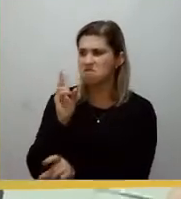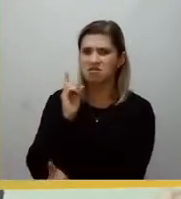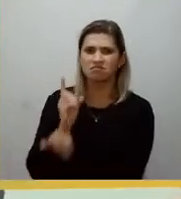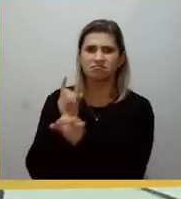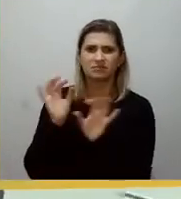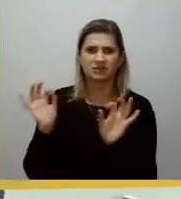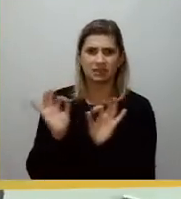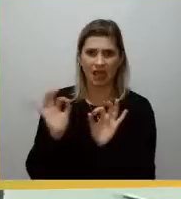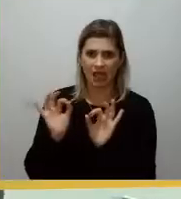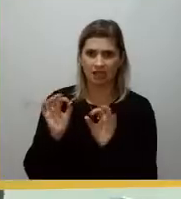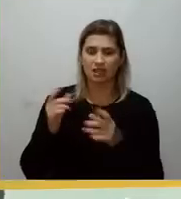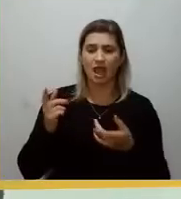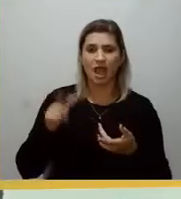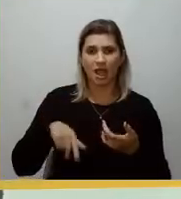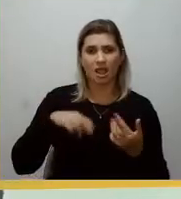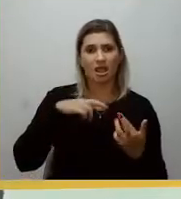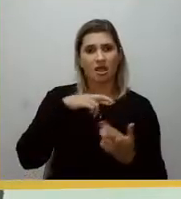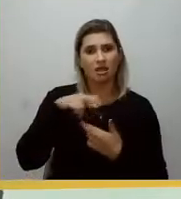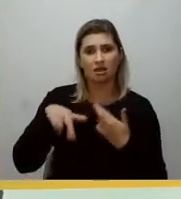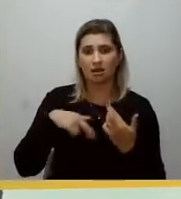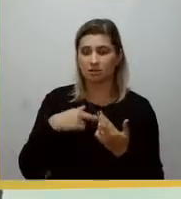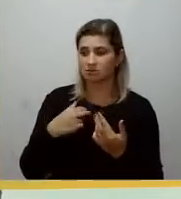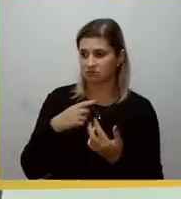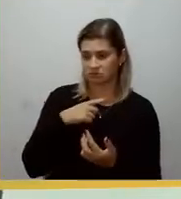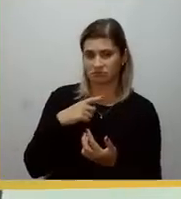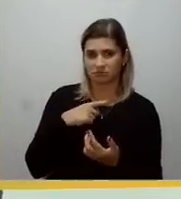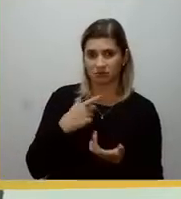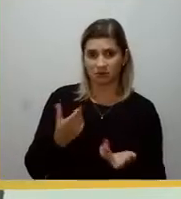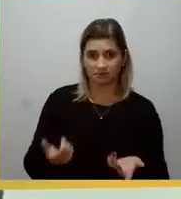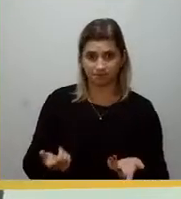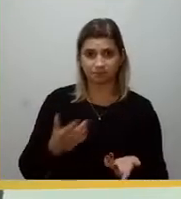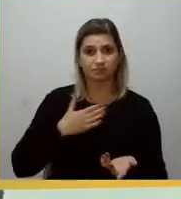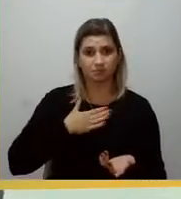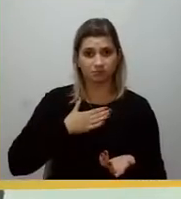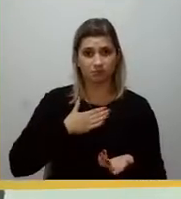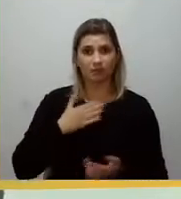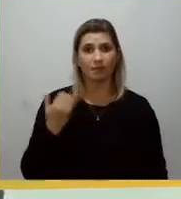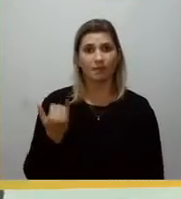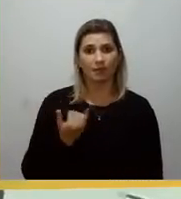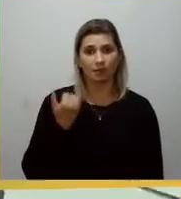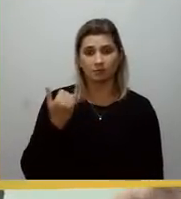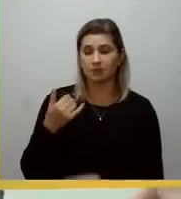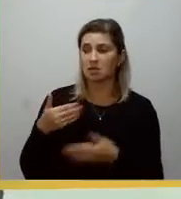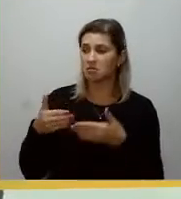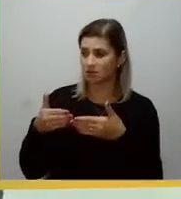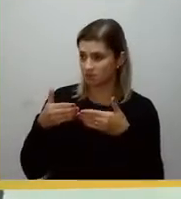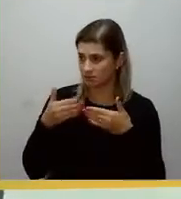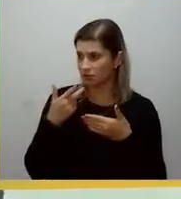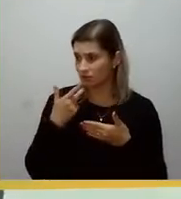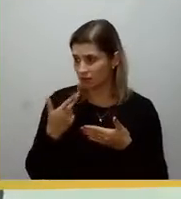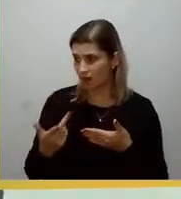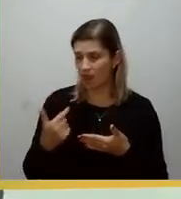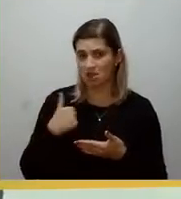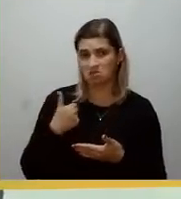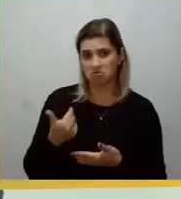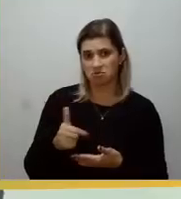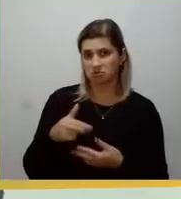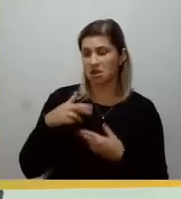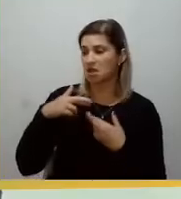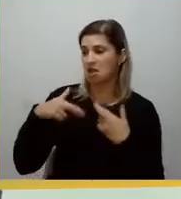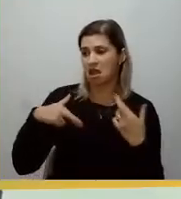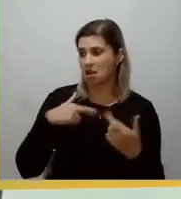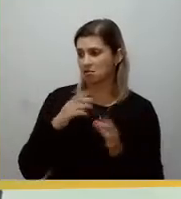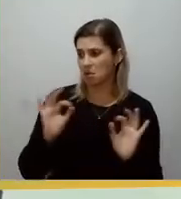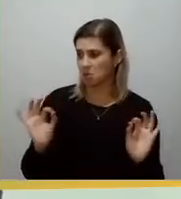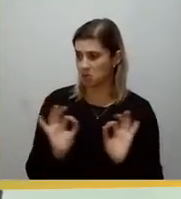relação clara, e para mim é importante, eu peço licença para dizer isso, eu não tenho nenhuma relação.